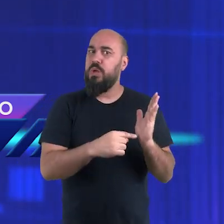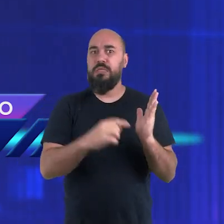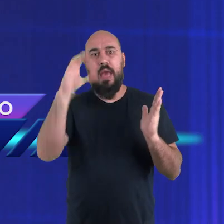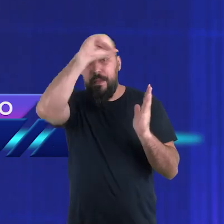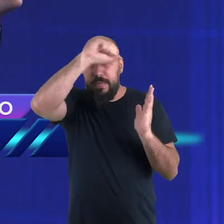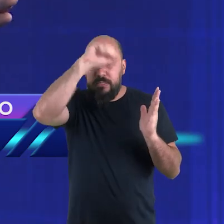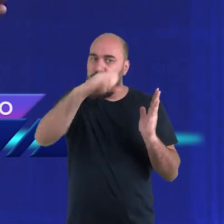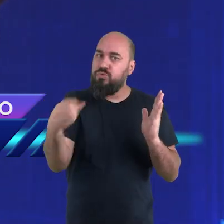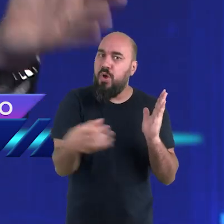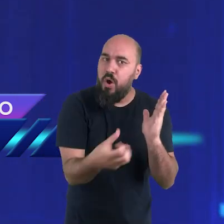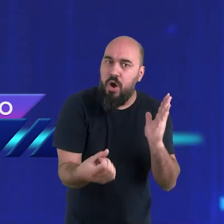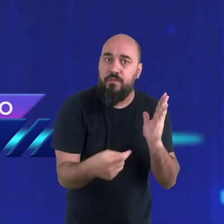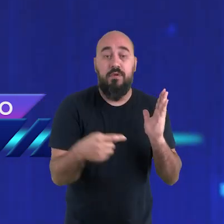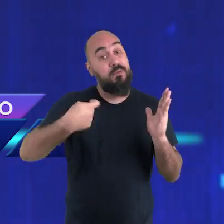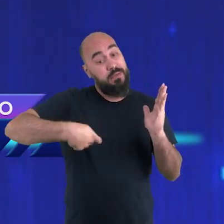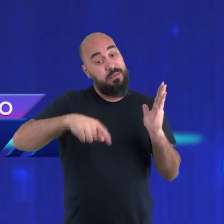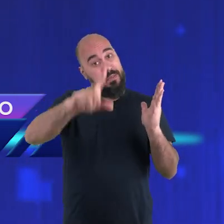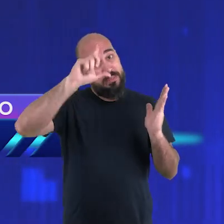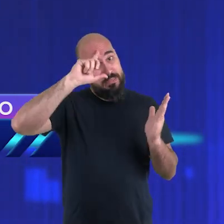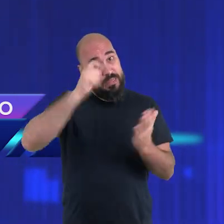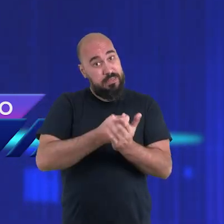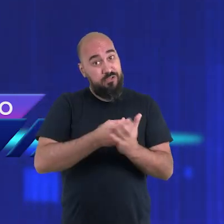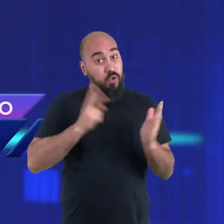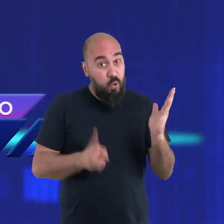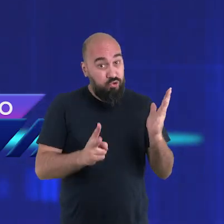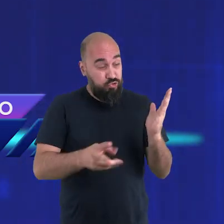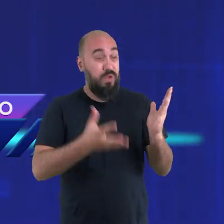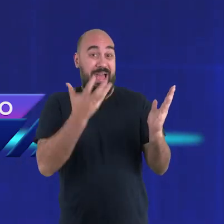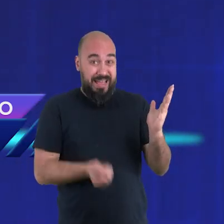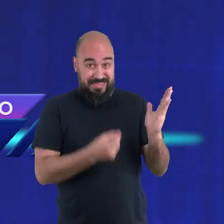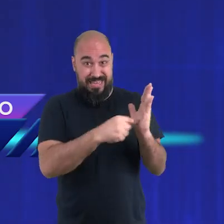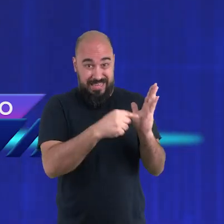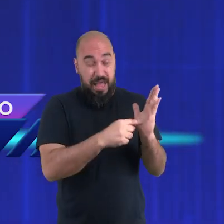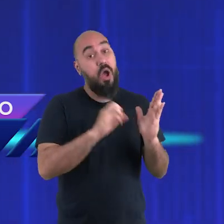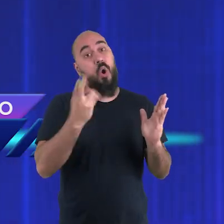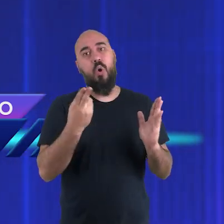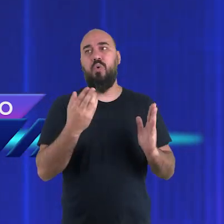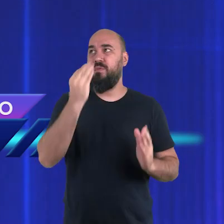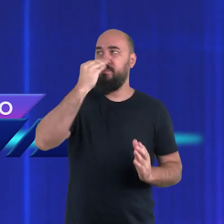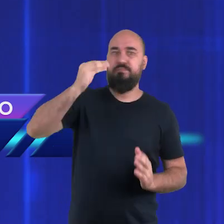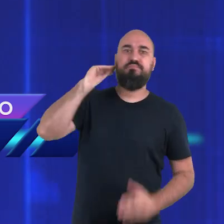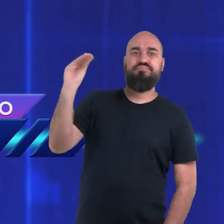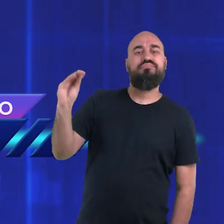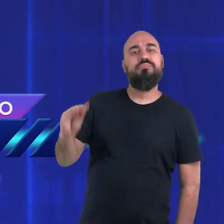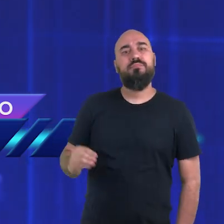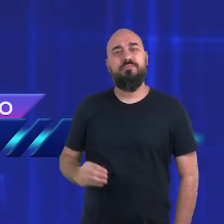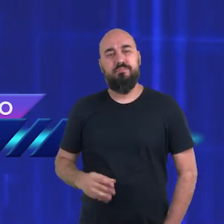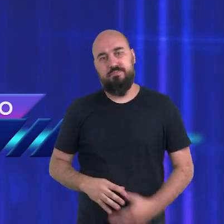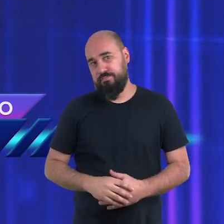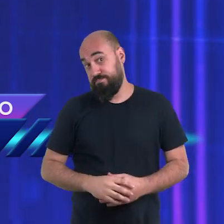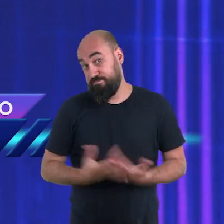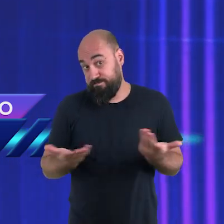E depende da sua escolha, depende da sua decisão. Portanto, eu quero te convidar agora a ir no site